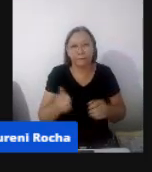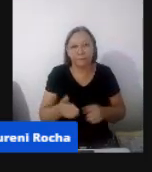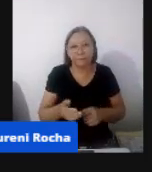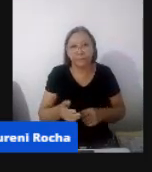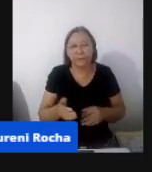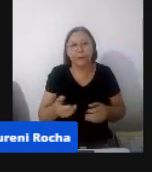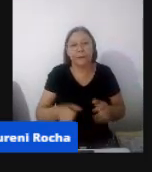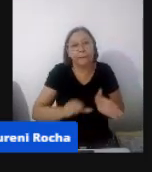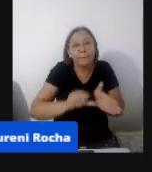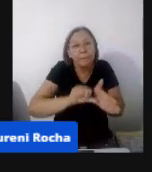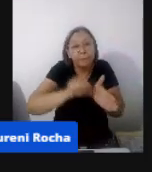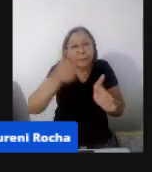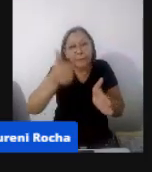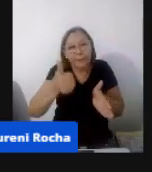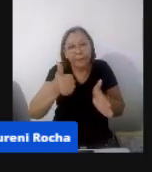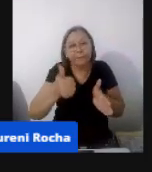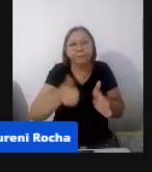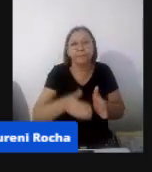primeiramente,